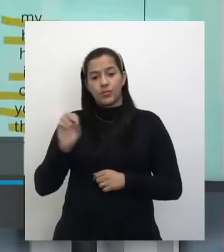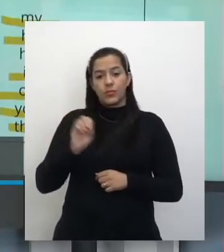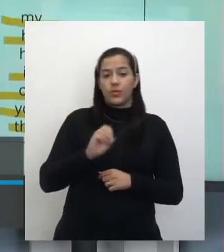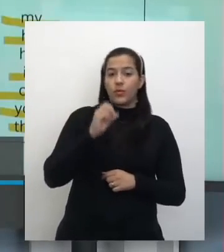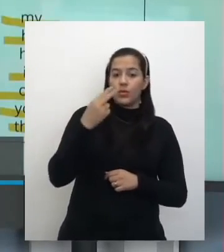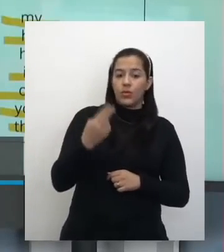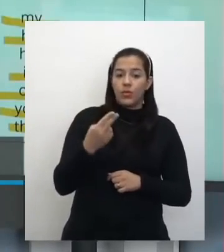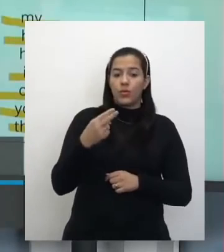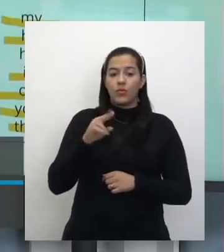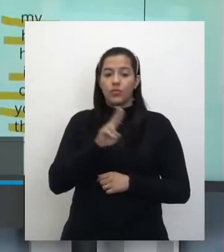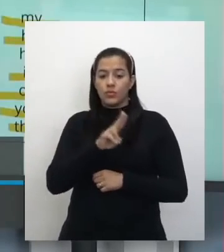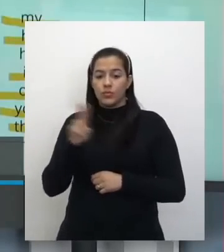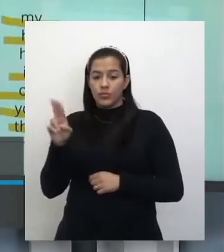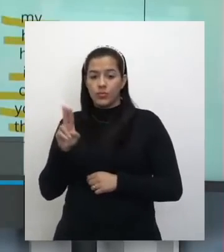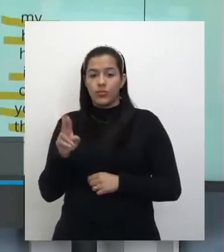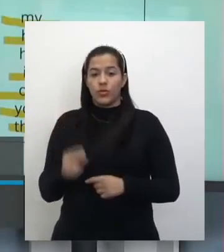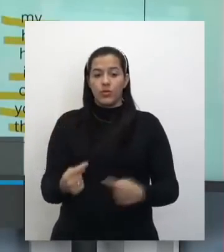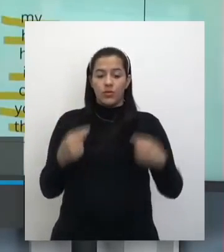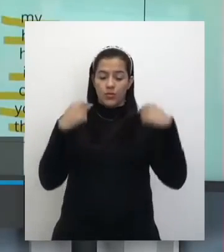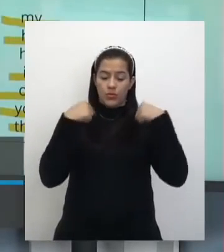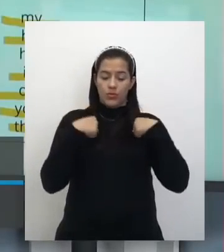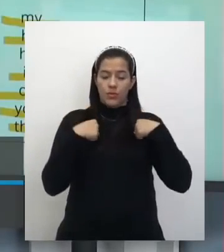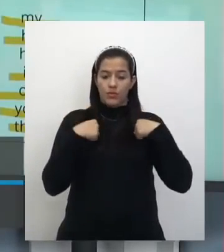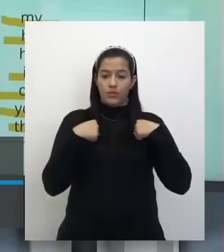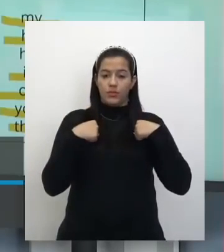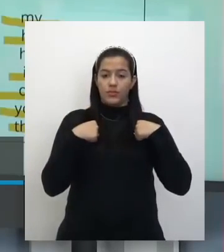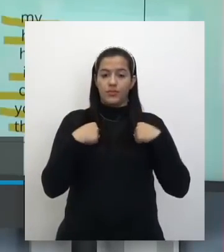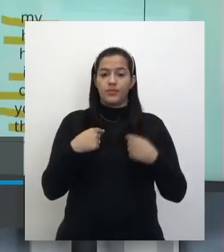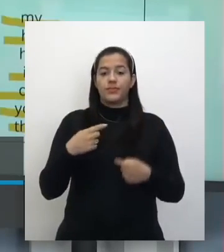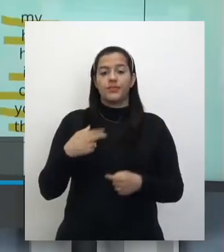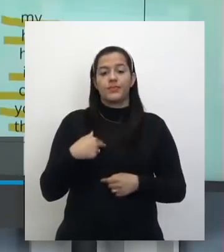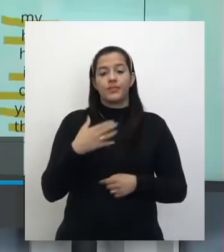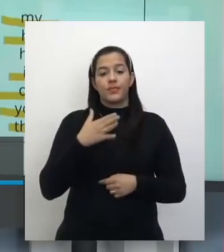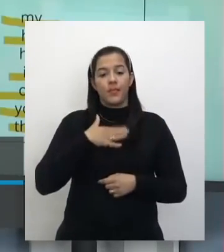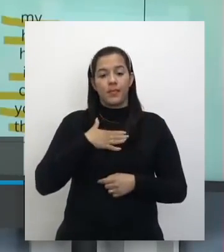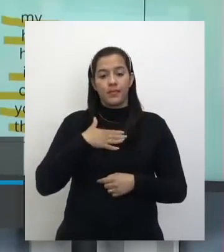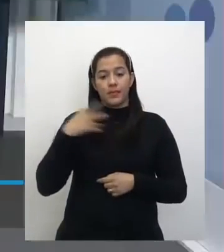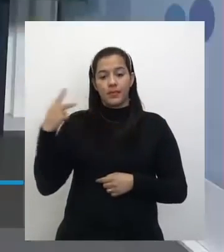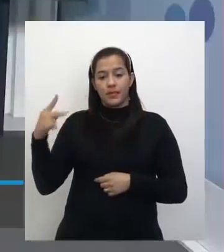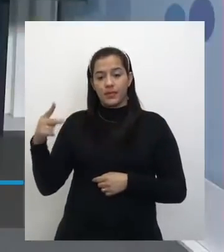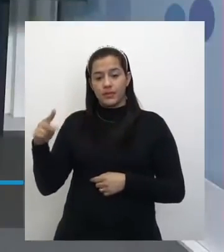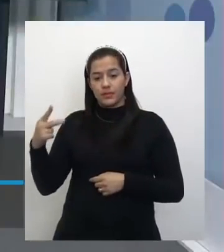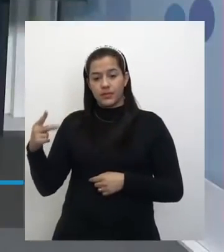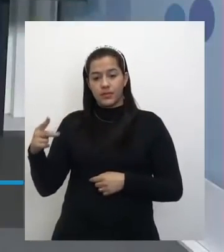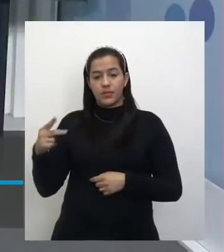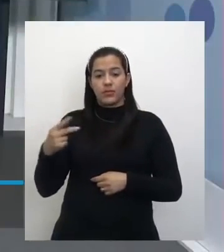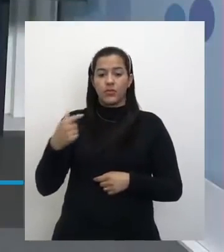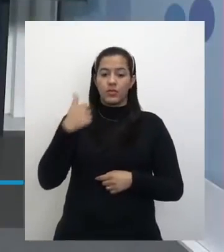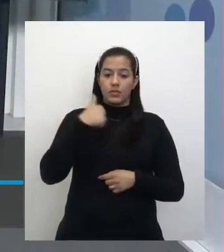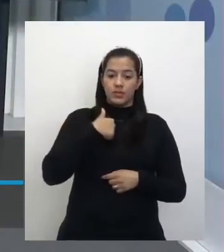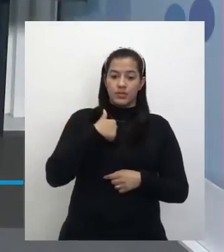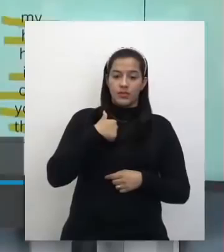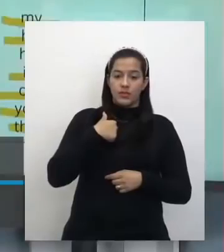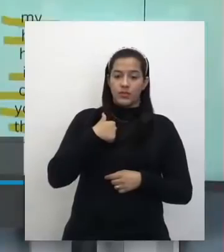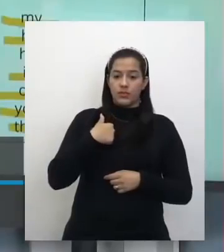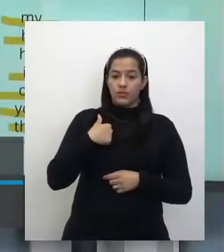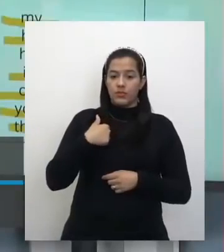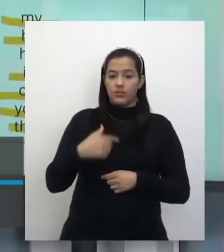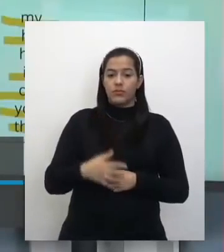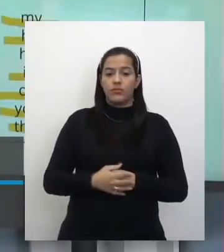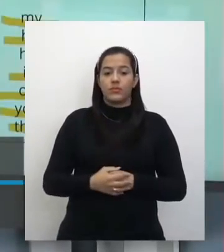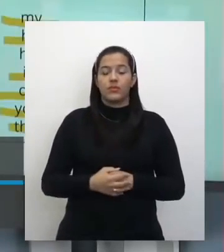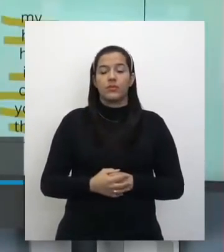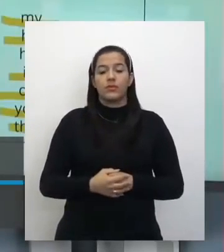com muito cuidado para não confundir o seu né no sentido de seu e ele com seu teu